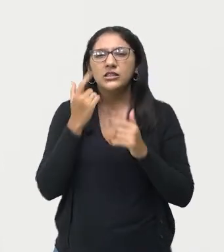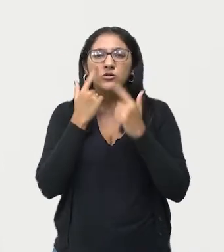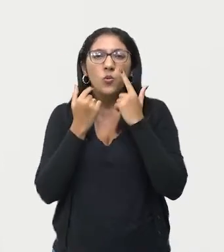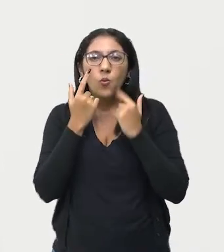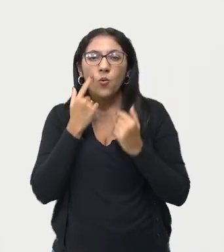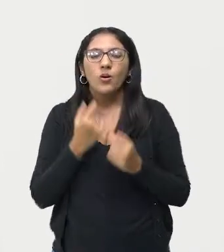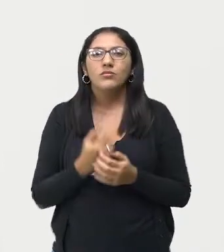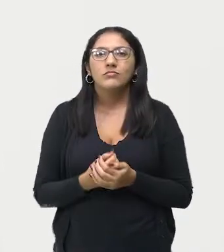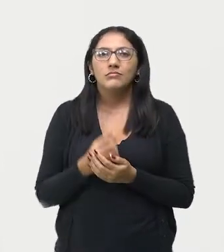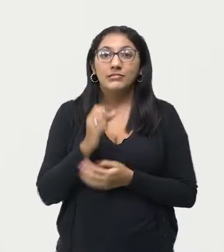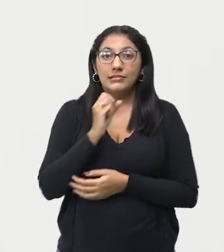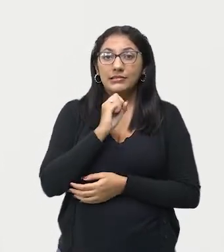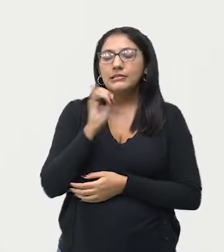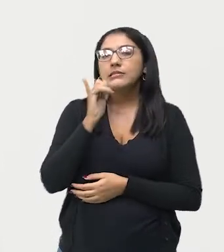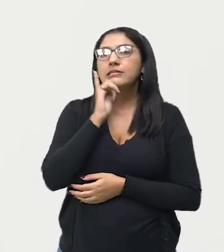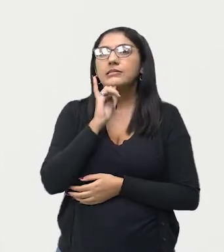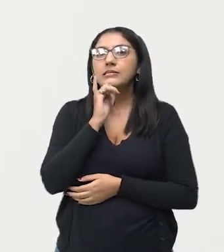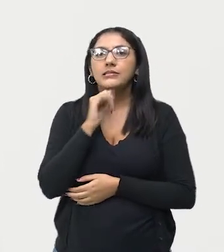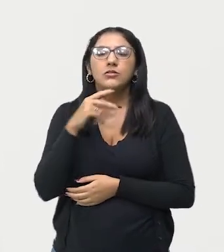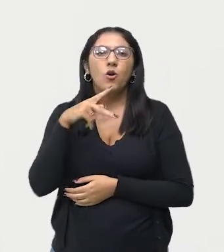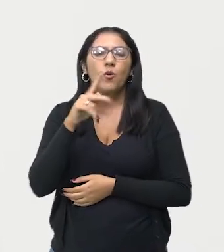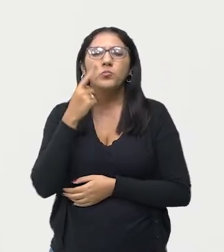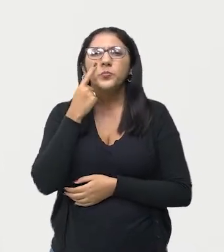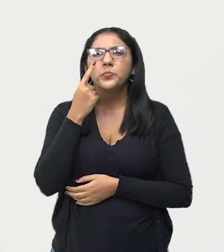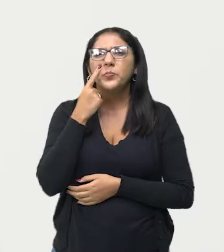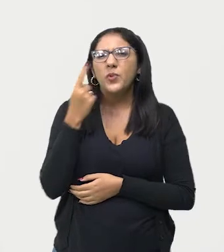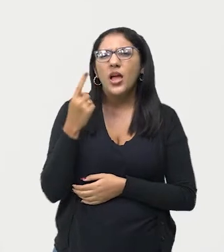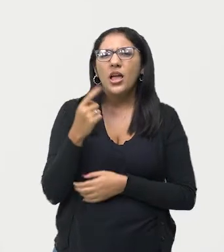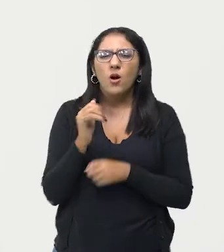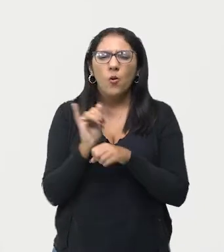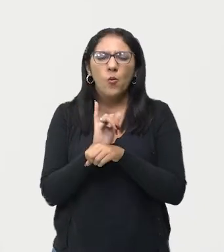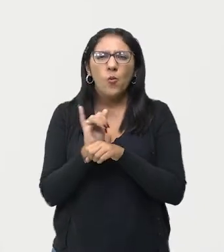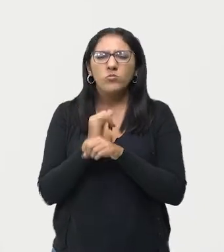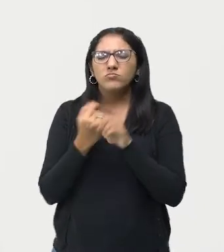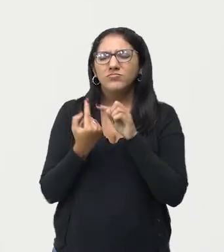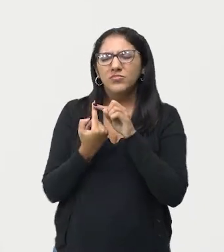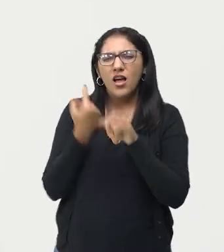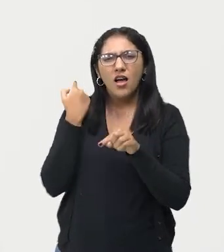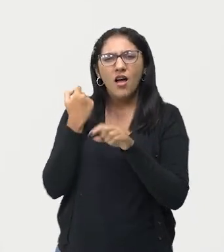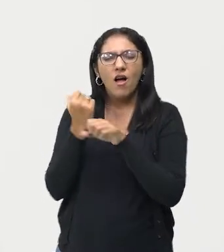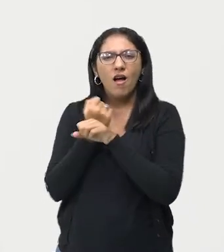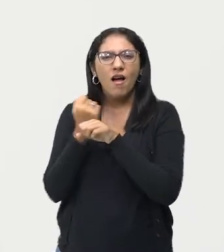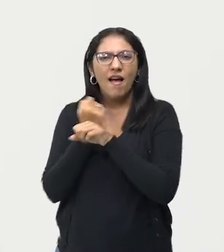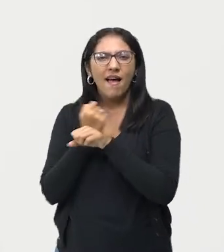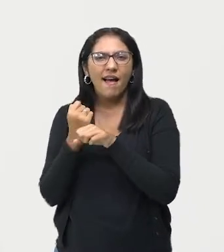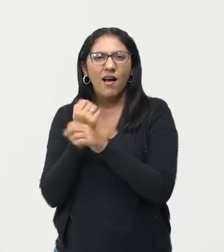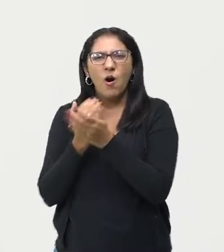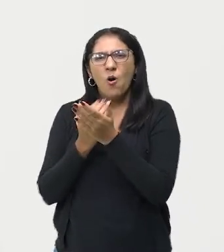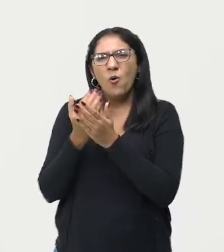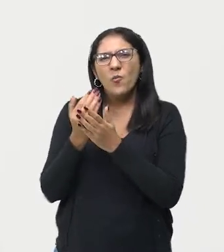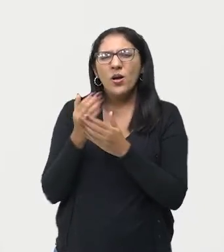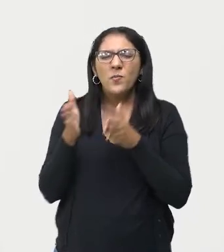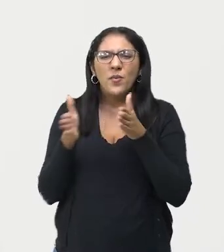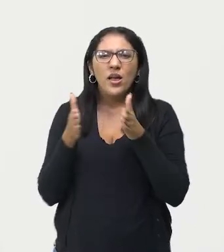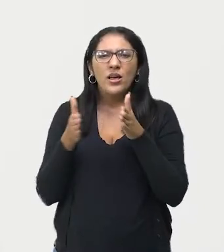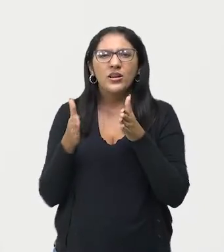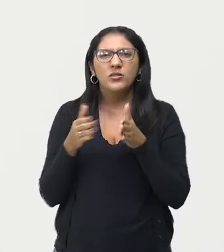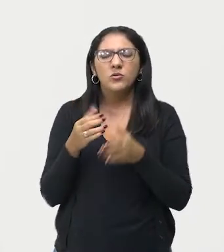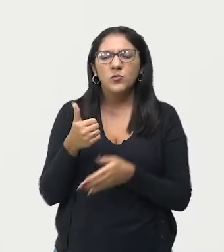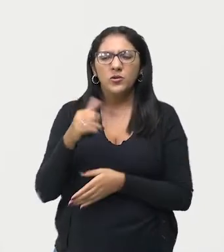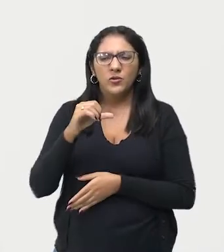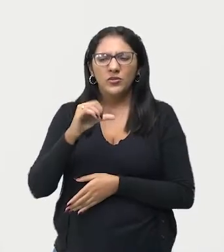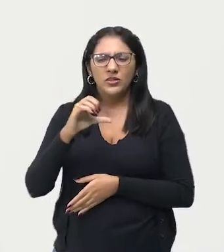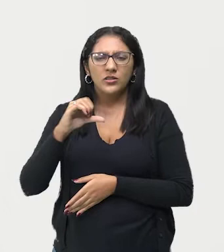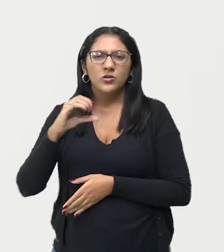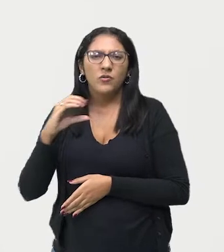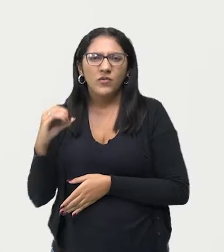a gravação das narrações de anos atrás, início dos anos 90, anos